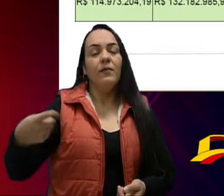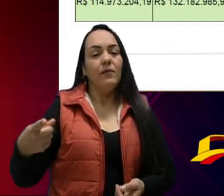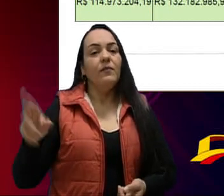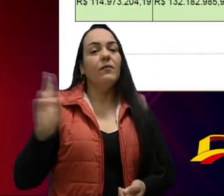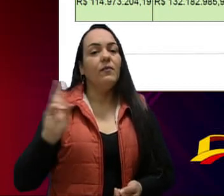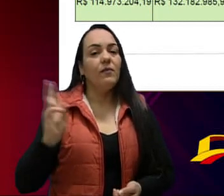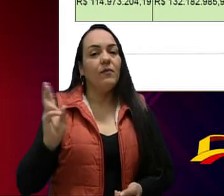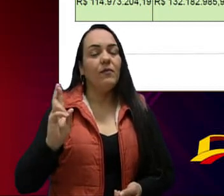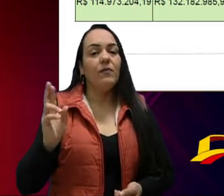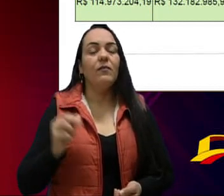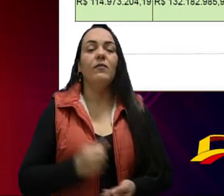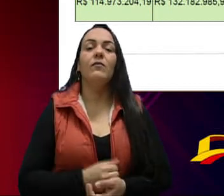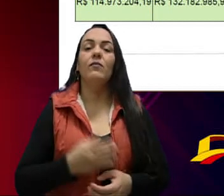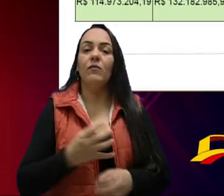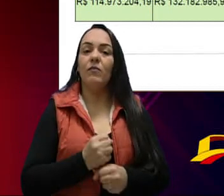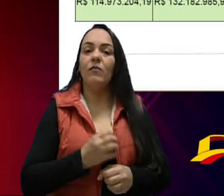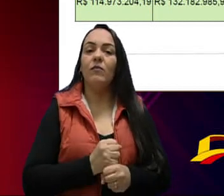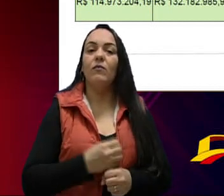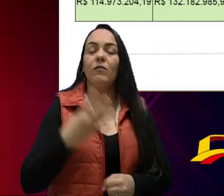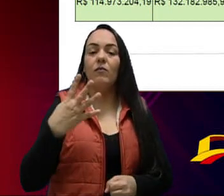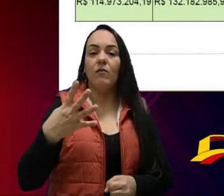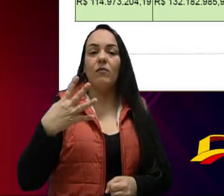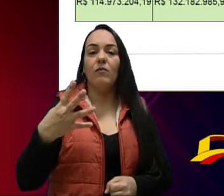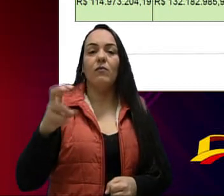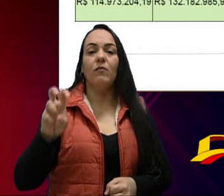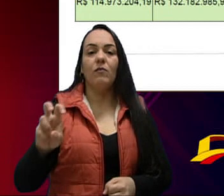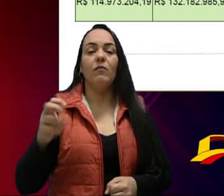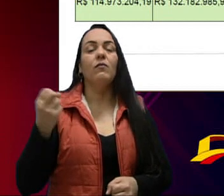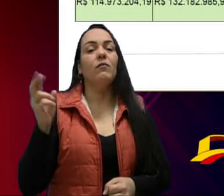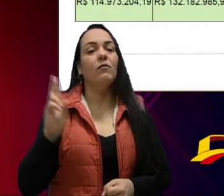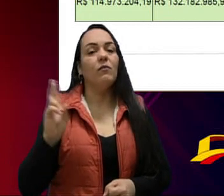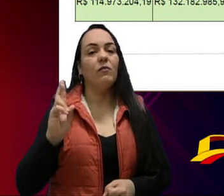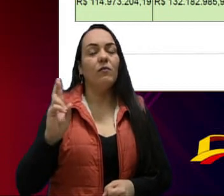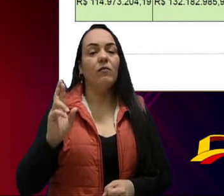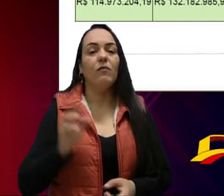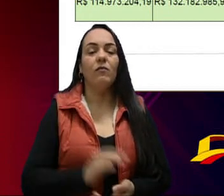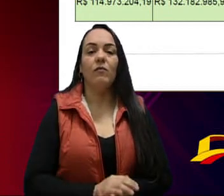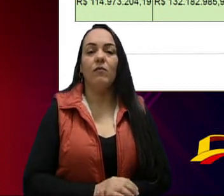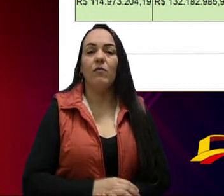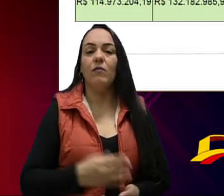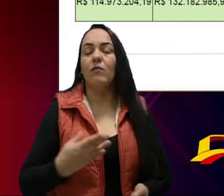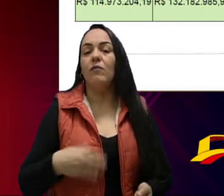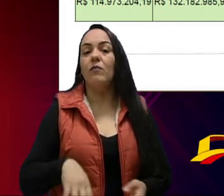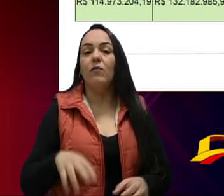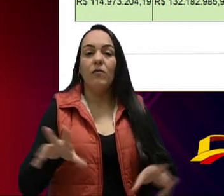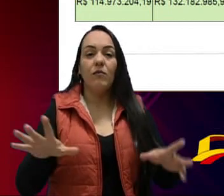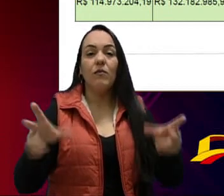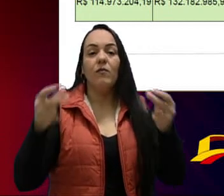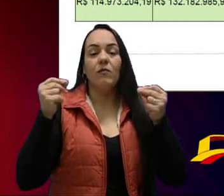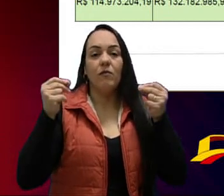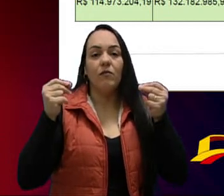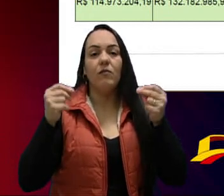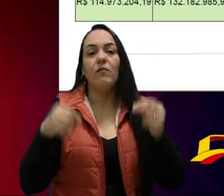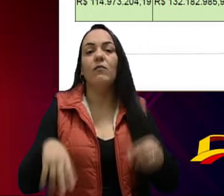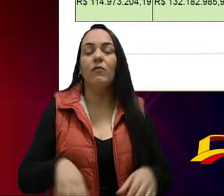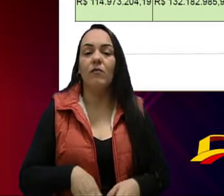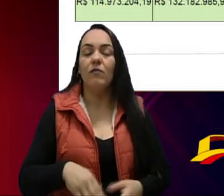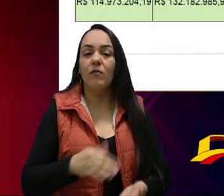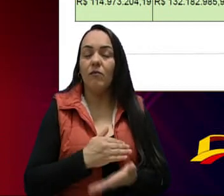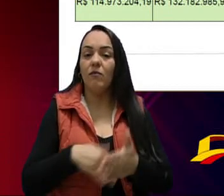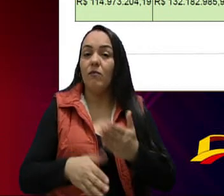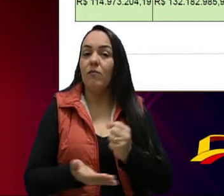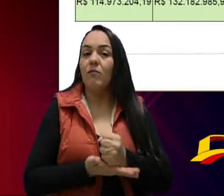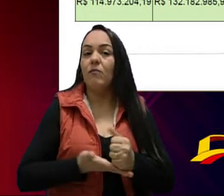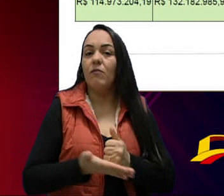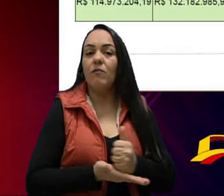e um saldo orçamentário de 445 mil e na atenção básica nós temos 22 milhões de